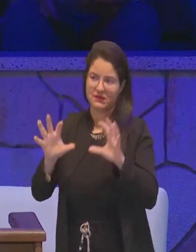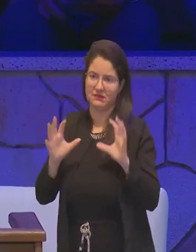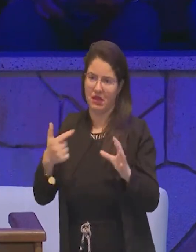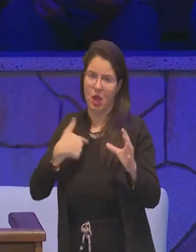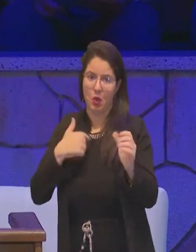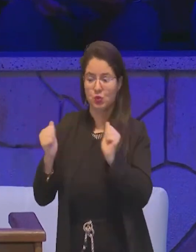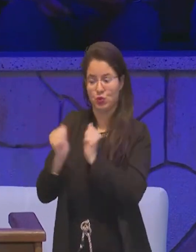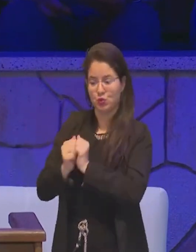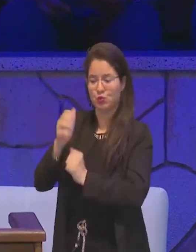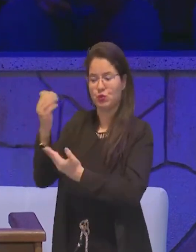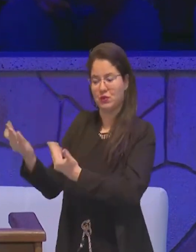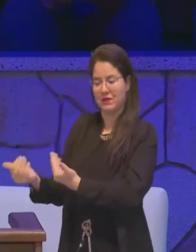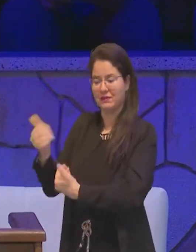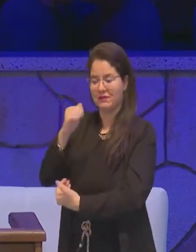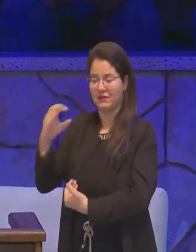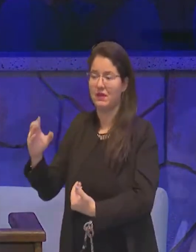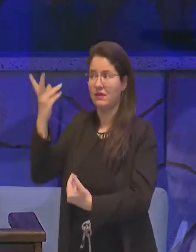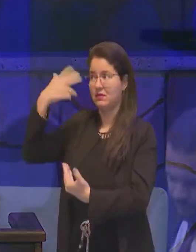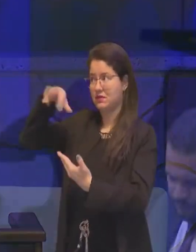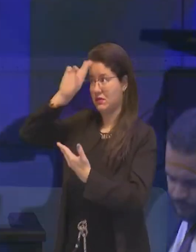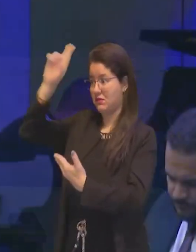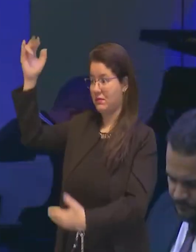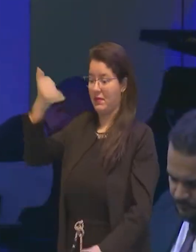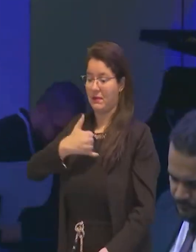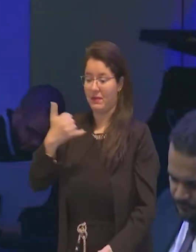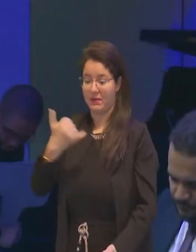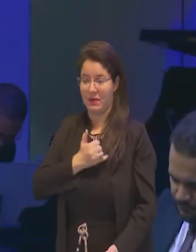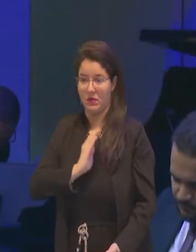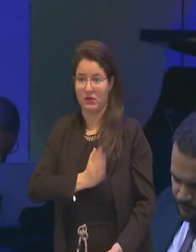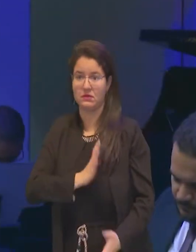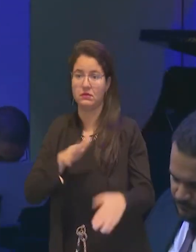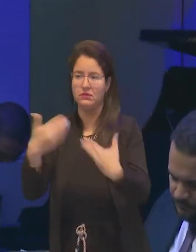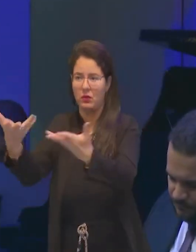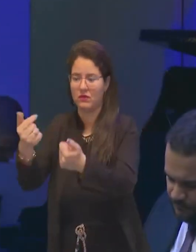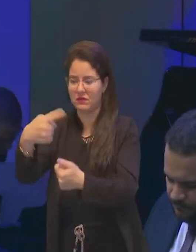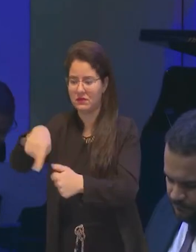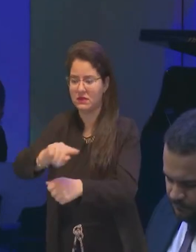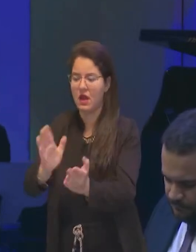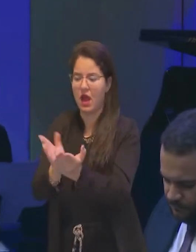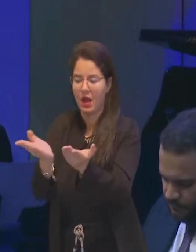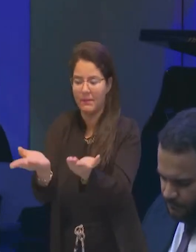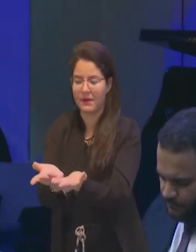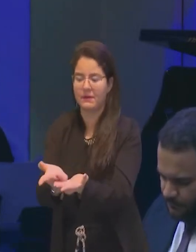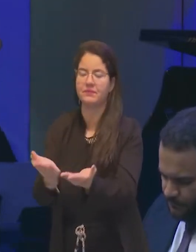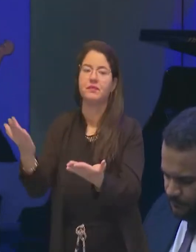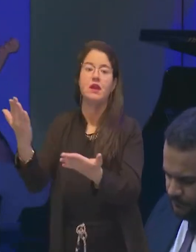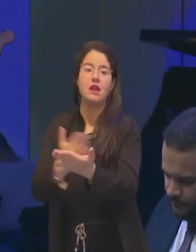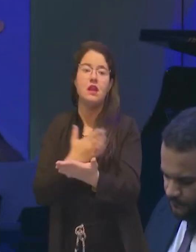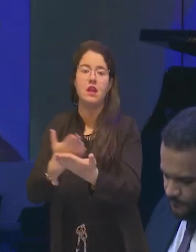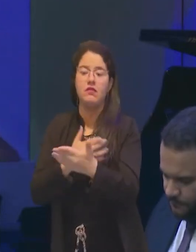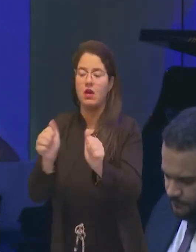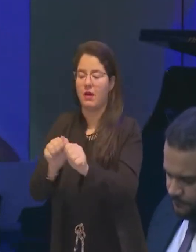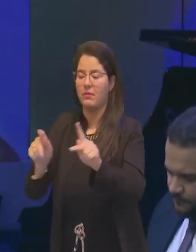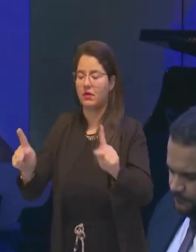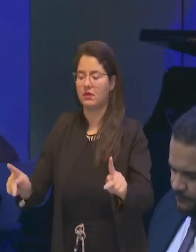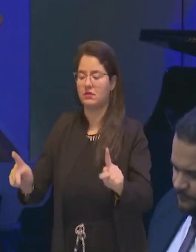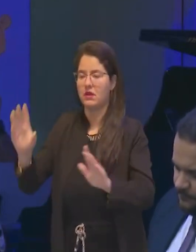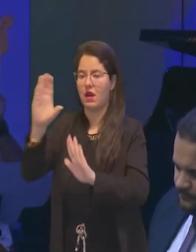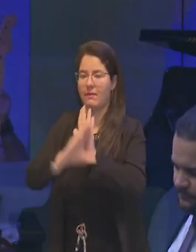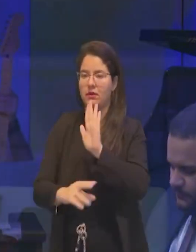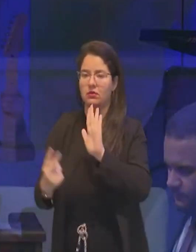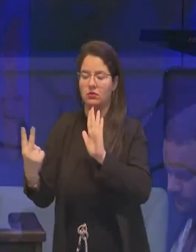possa falar ao nosso coração. Convido portanto você que abra a sua Bíblia no livro do Apocalipse, no capítulo